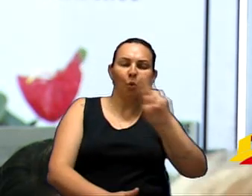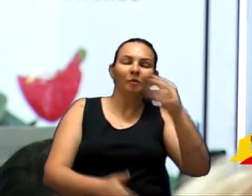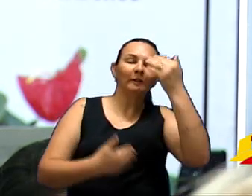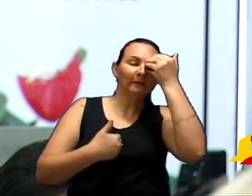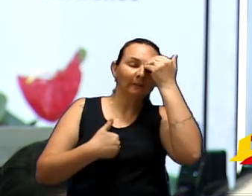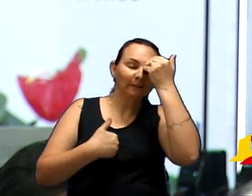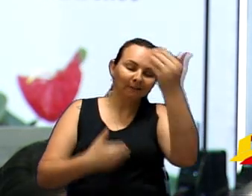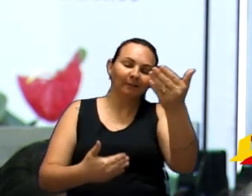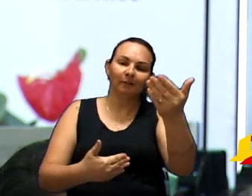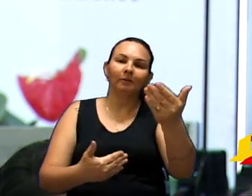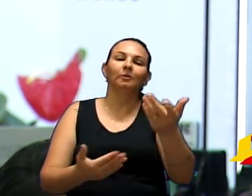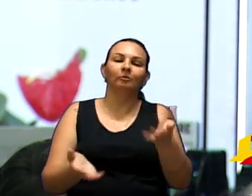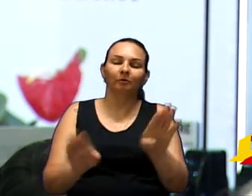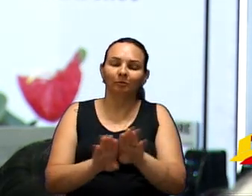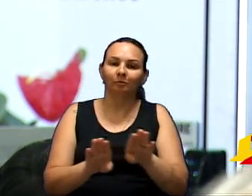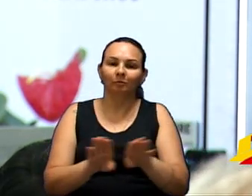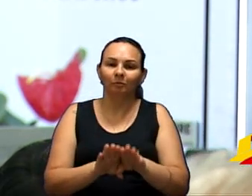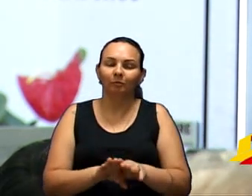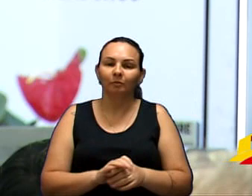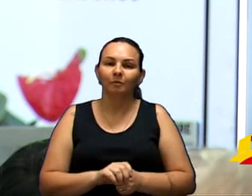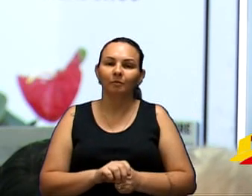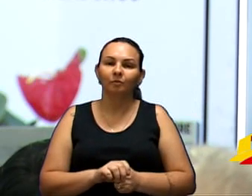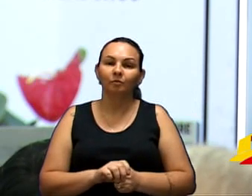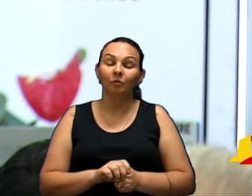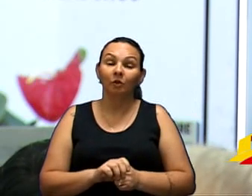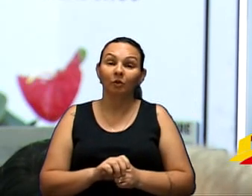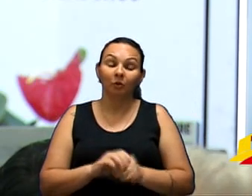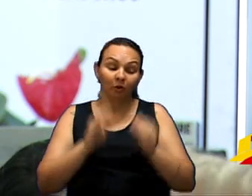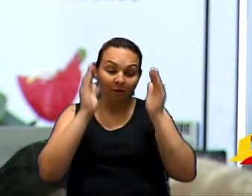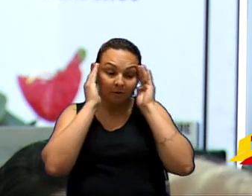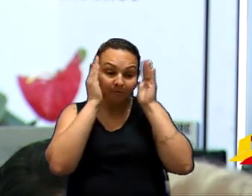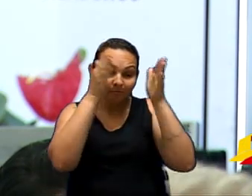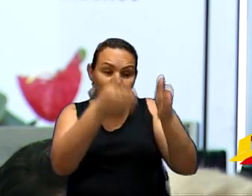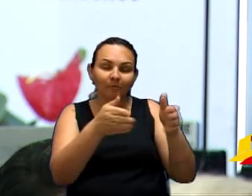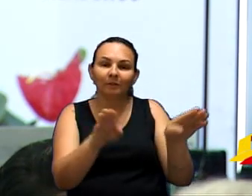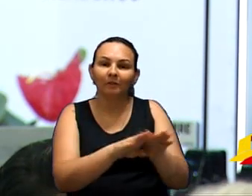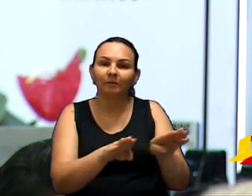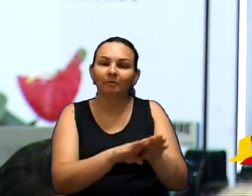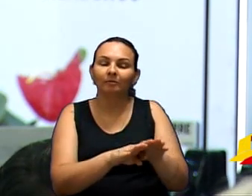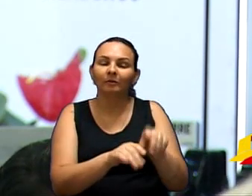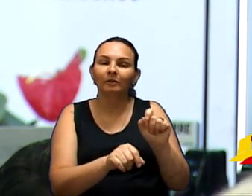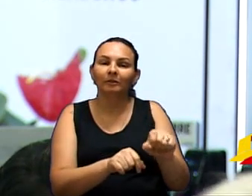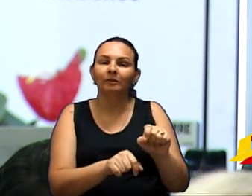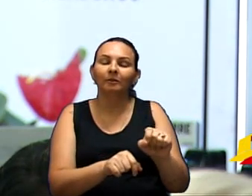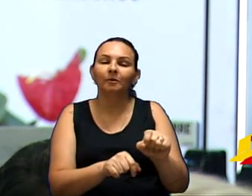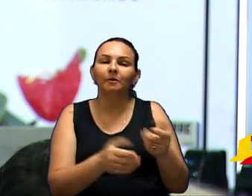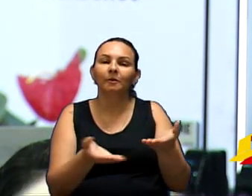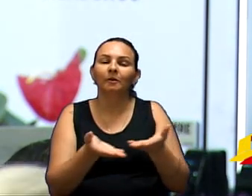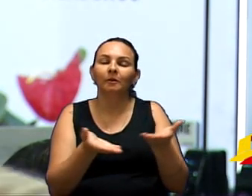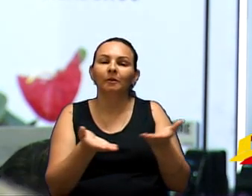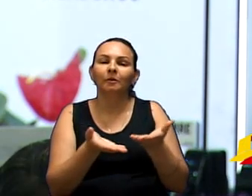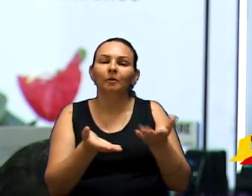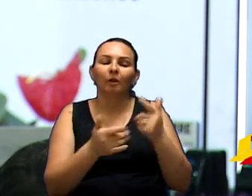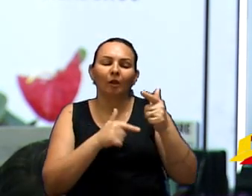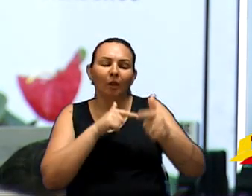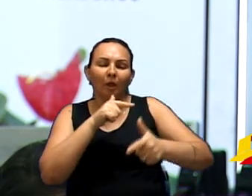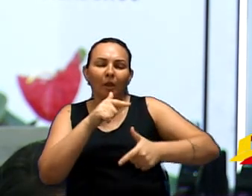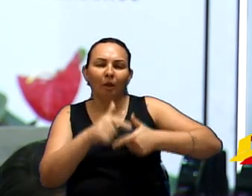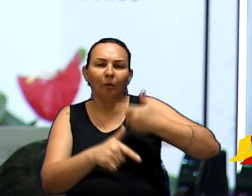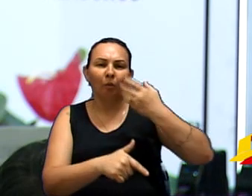isso o que eu queria ponto aqui é que foi um trabalho de quatro anos de